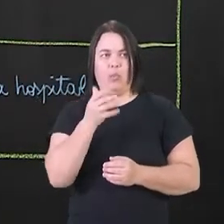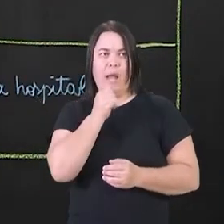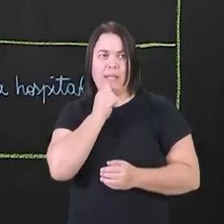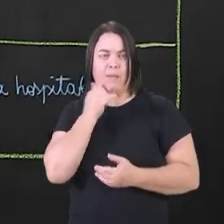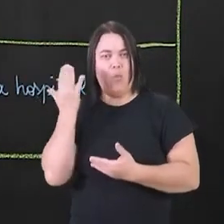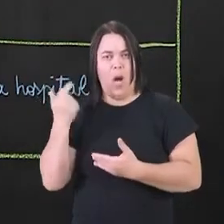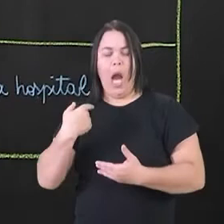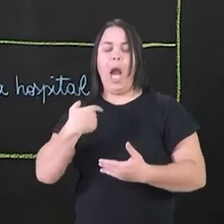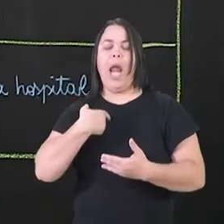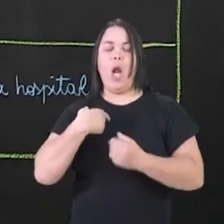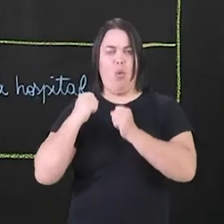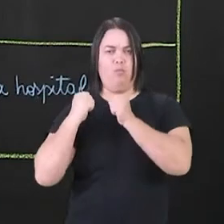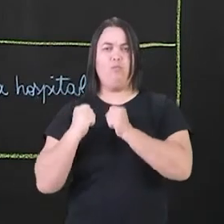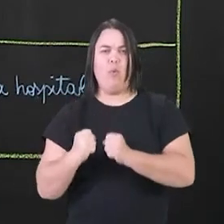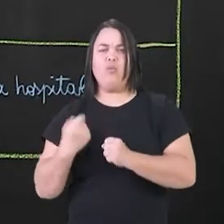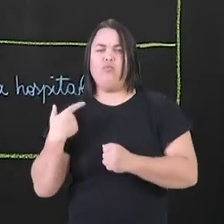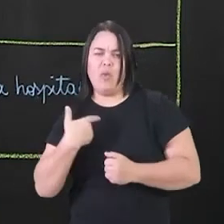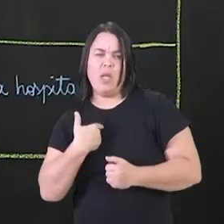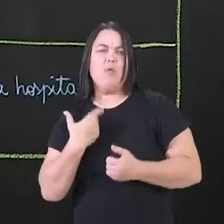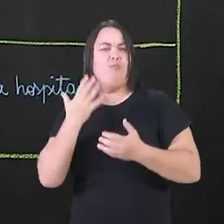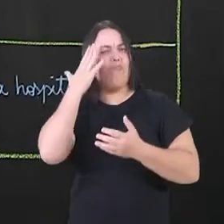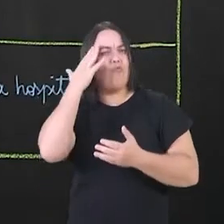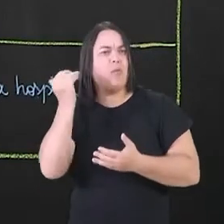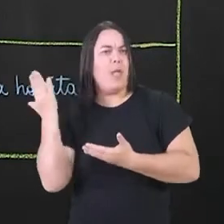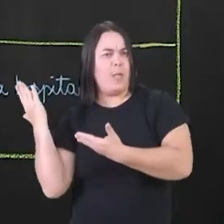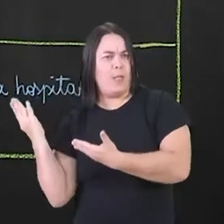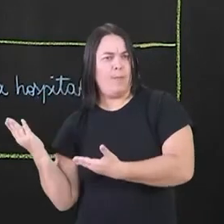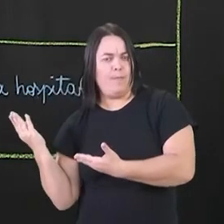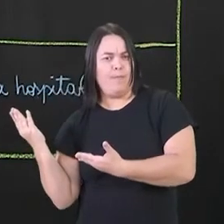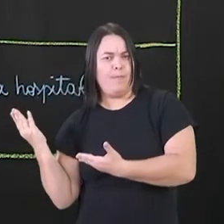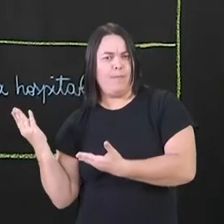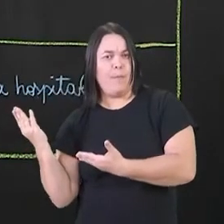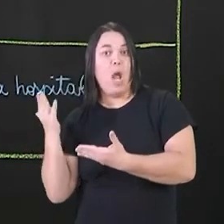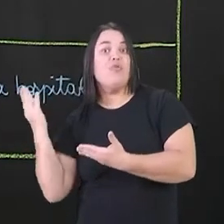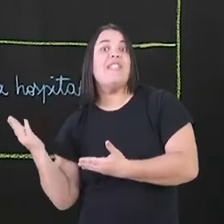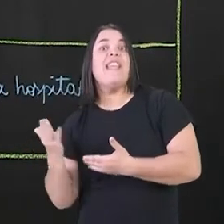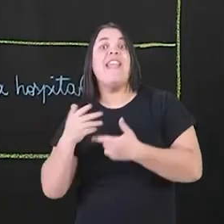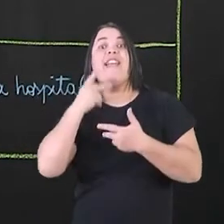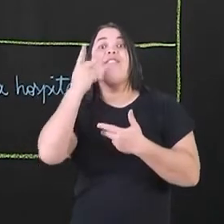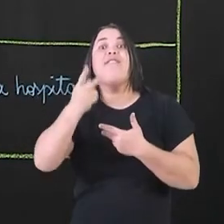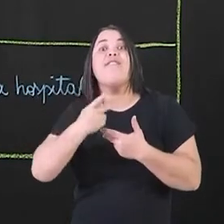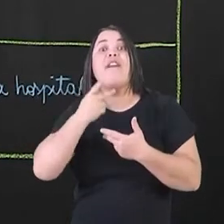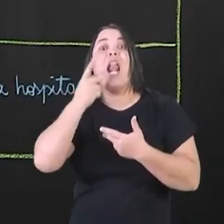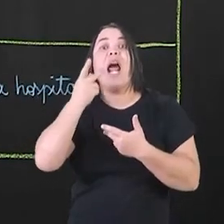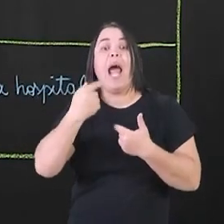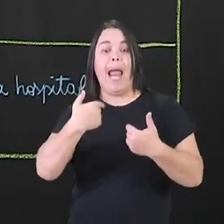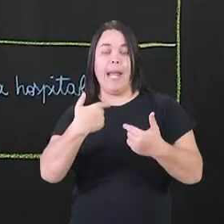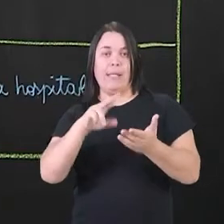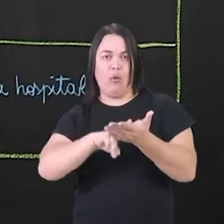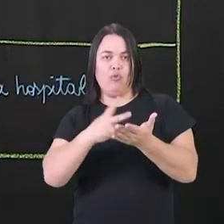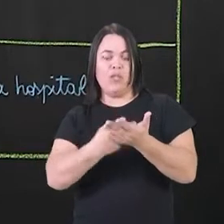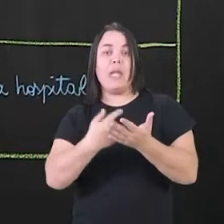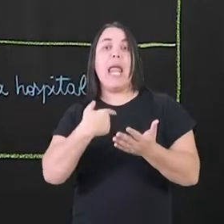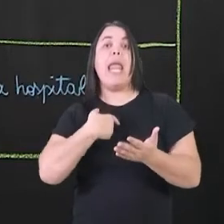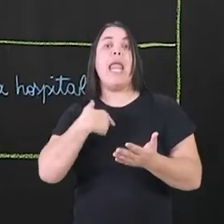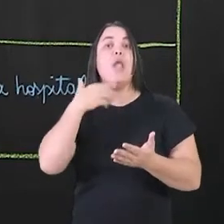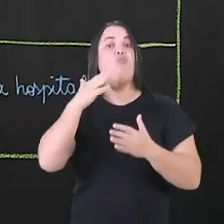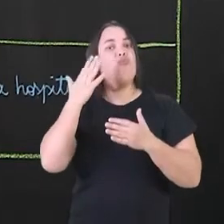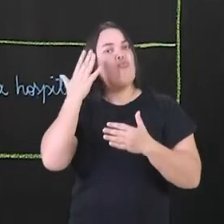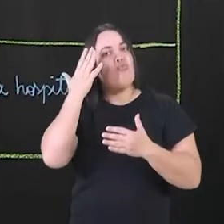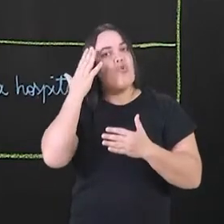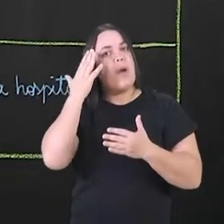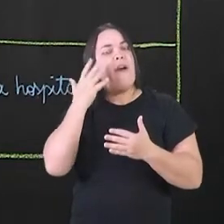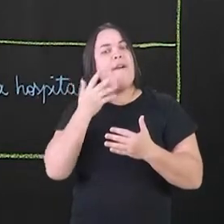can speak Mandarin. Você está dizendo, então, que tem a